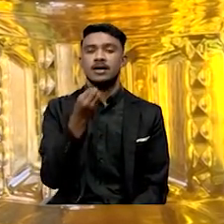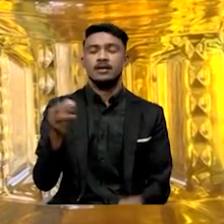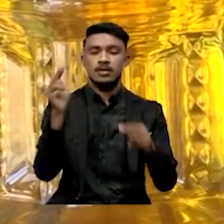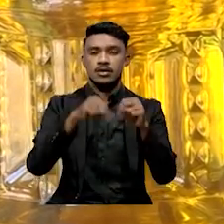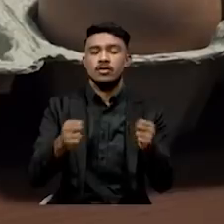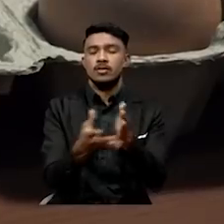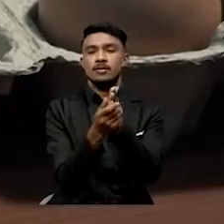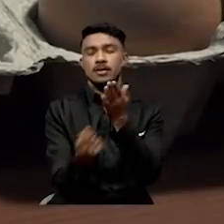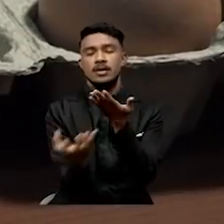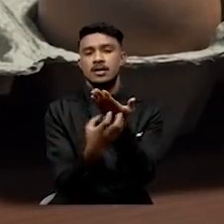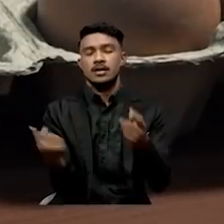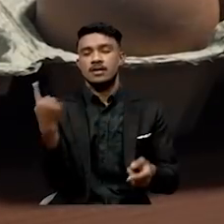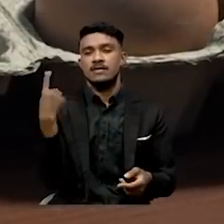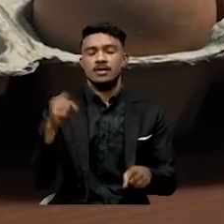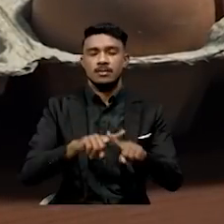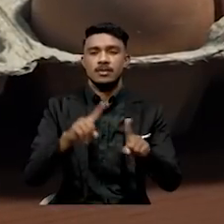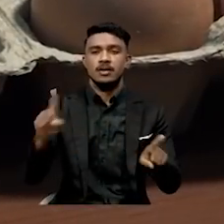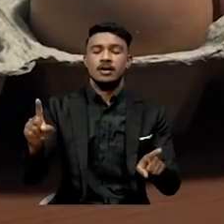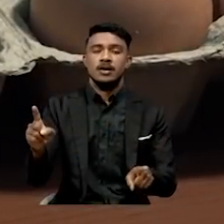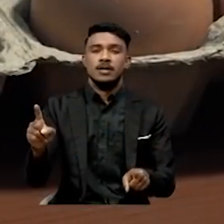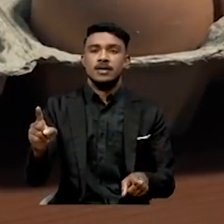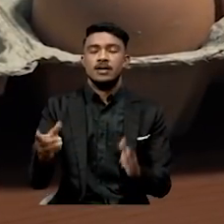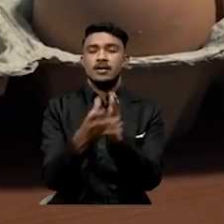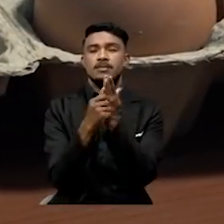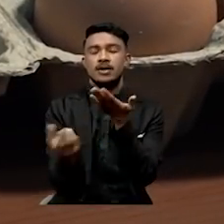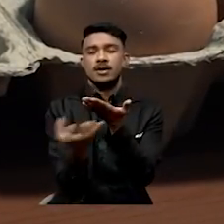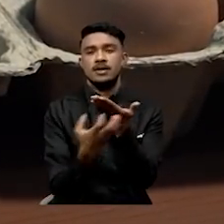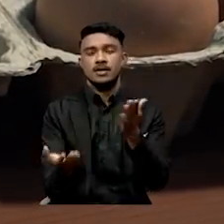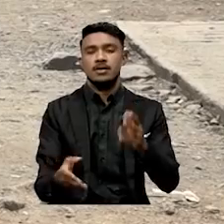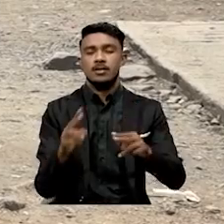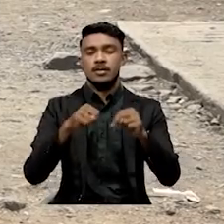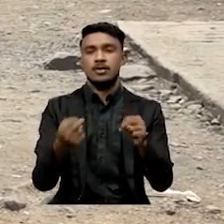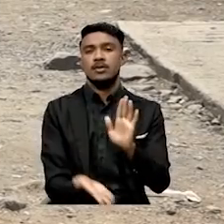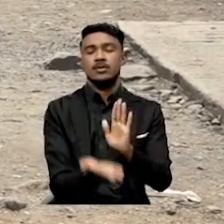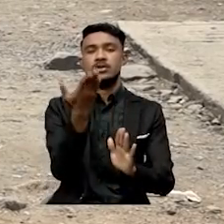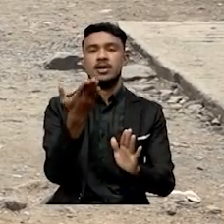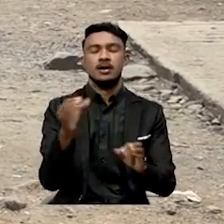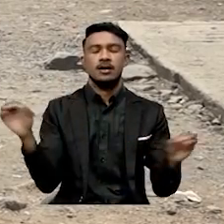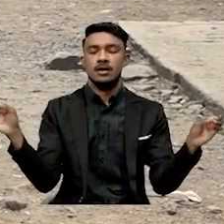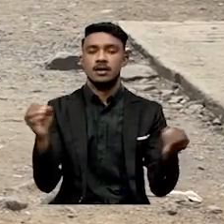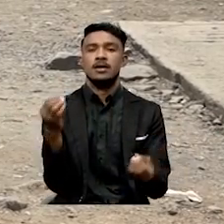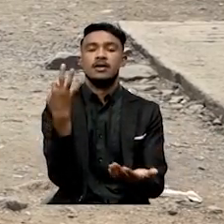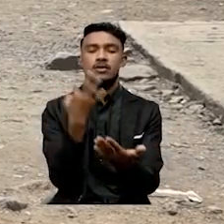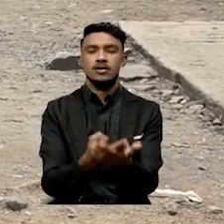A foin folin mina ho manutolun asai nia laiha osan horisoso.